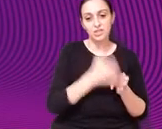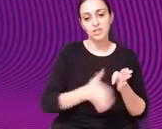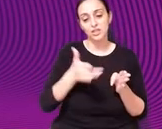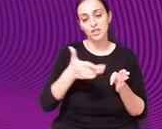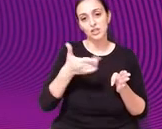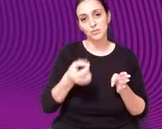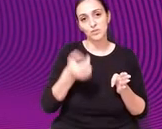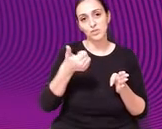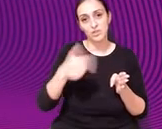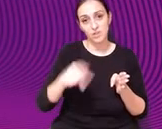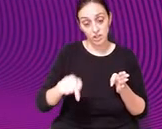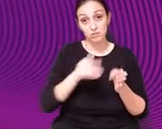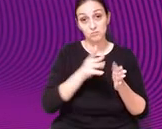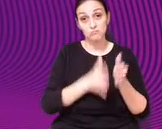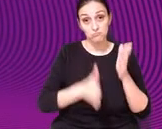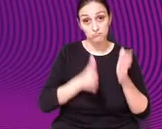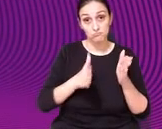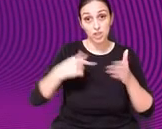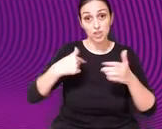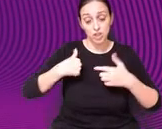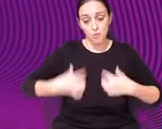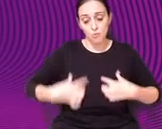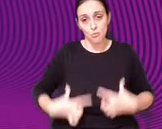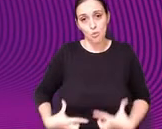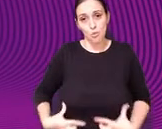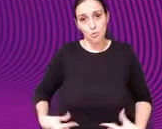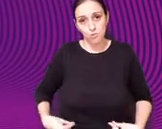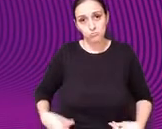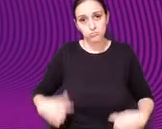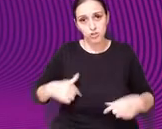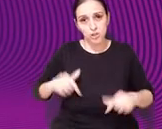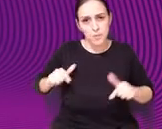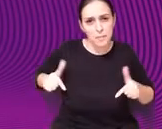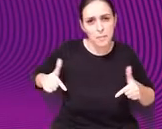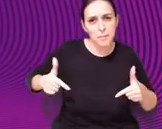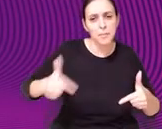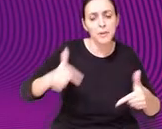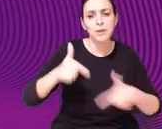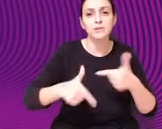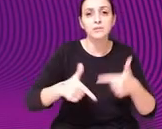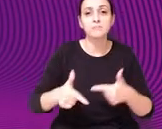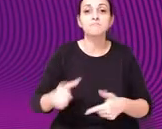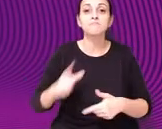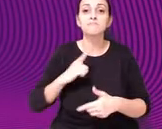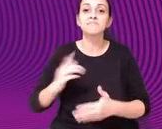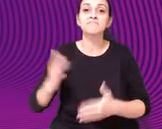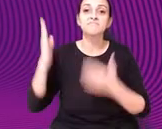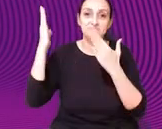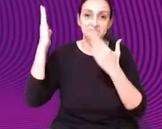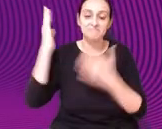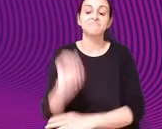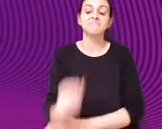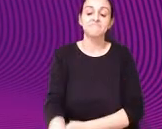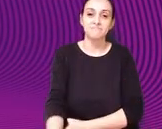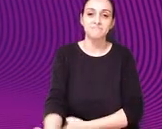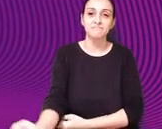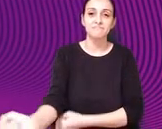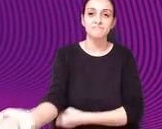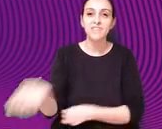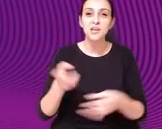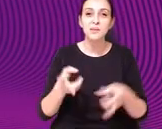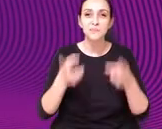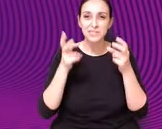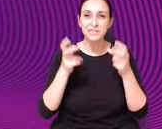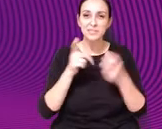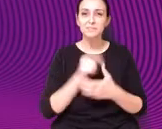previamente, amplamente ativa, o que a gente tem são esses ecos. Então, percebam,